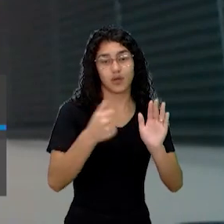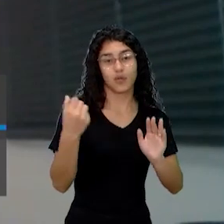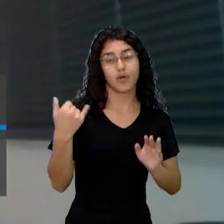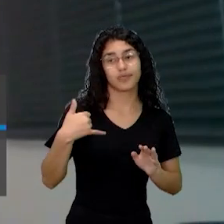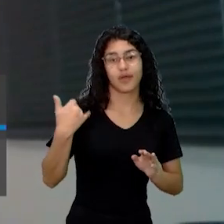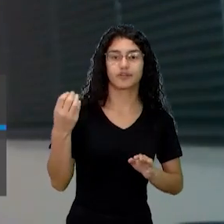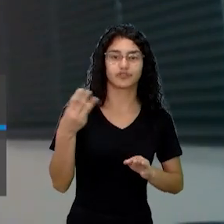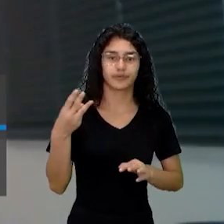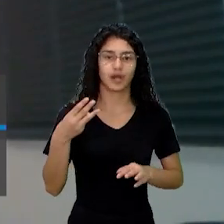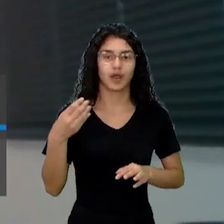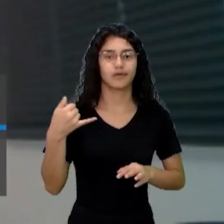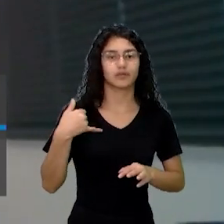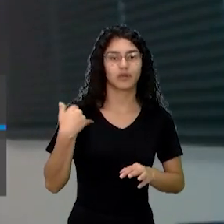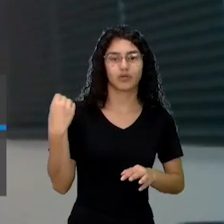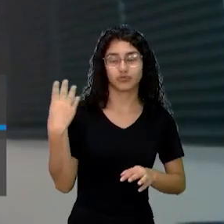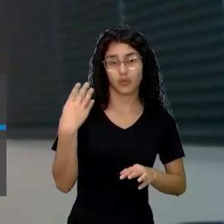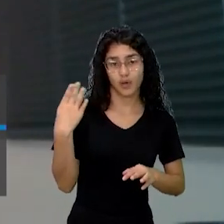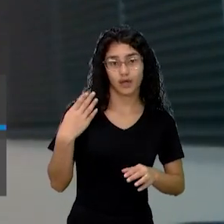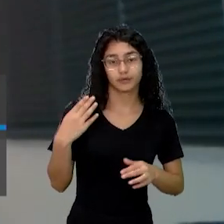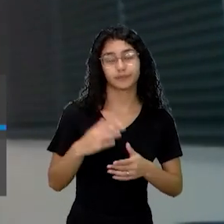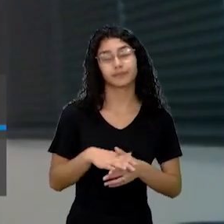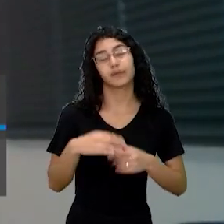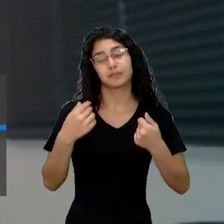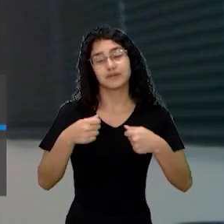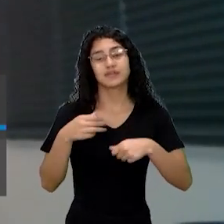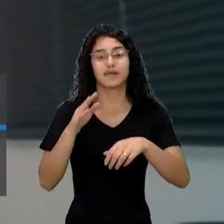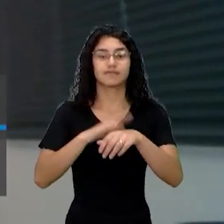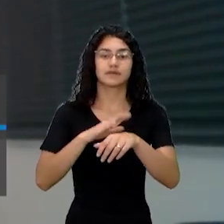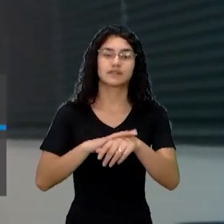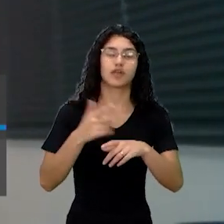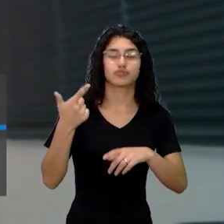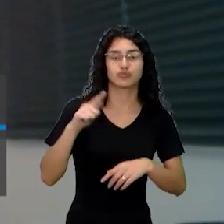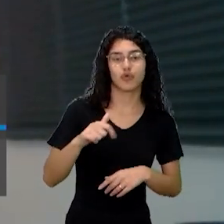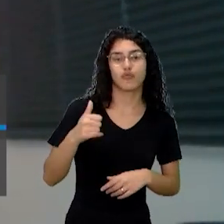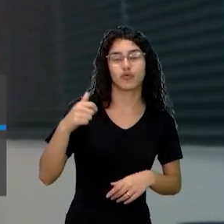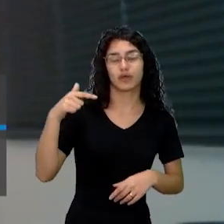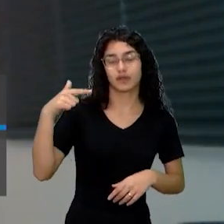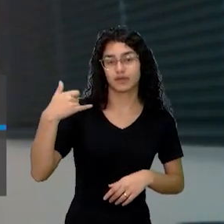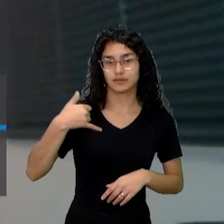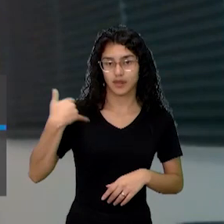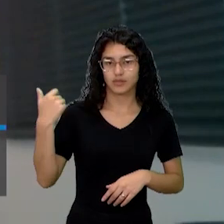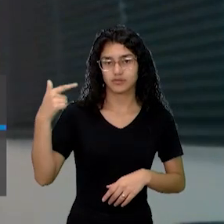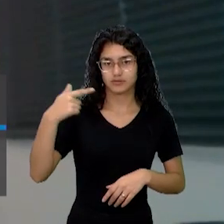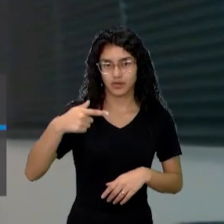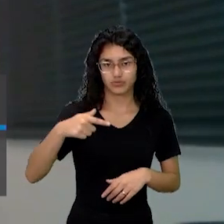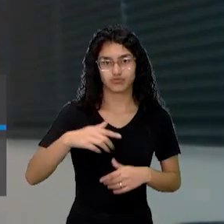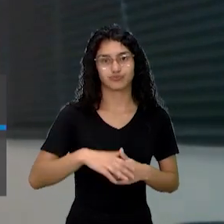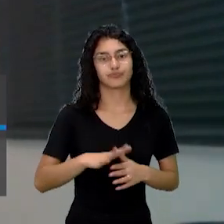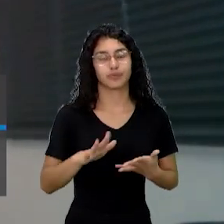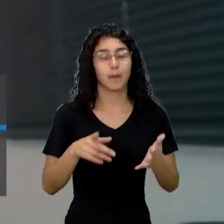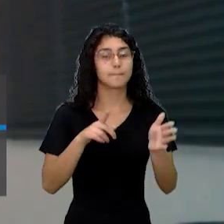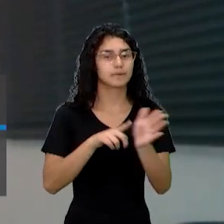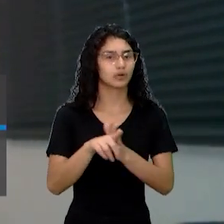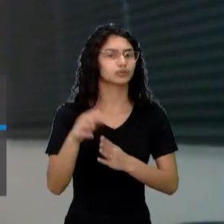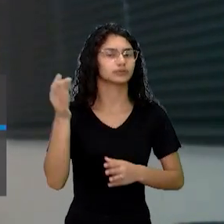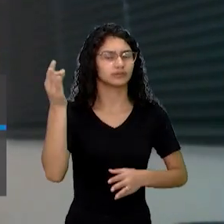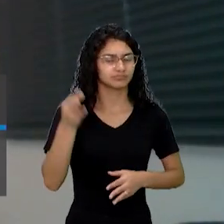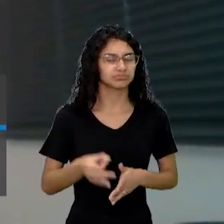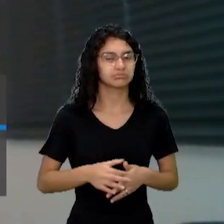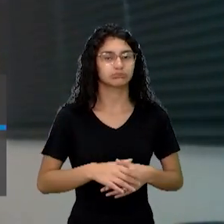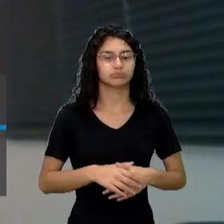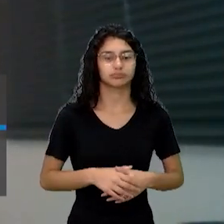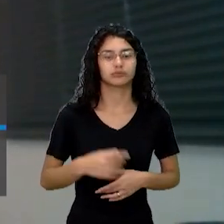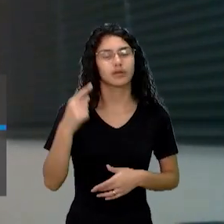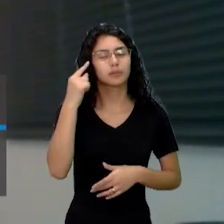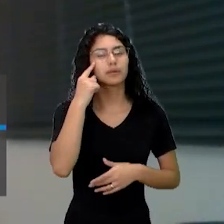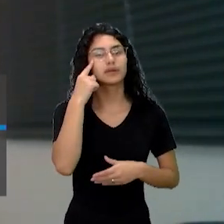anos, necessariamente a gente vai ter que reavaliar aos 6, 7 anos. Né? Então, essa pergunta é bem pertinente aí para a gente pensar como